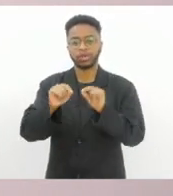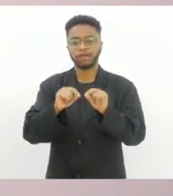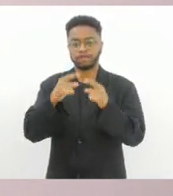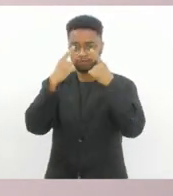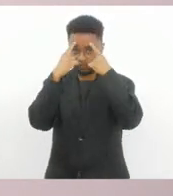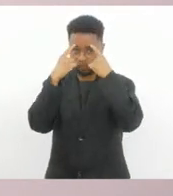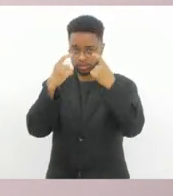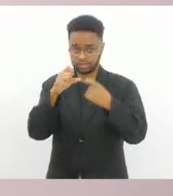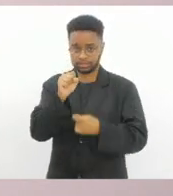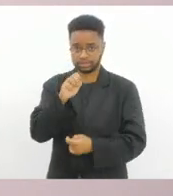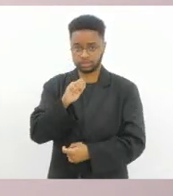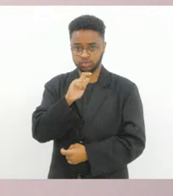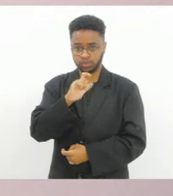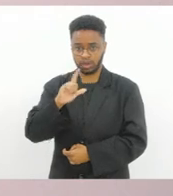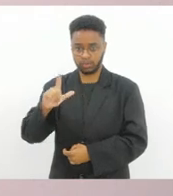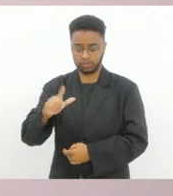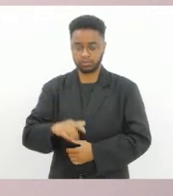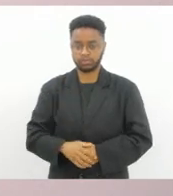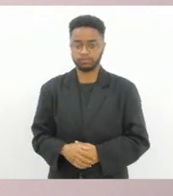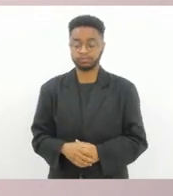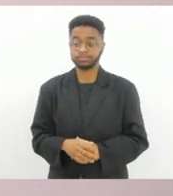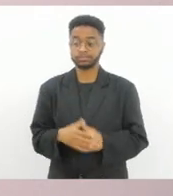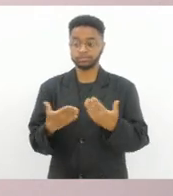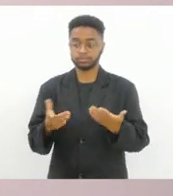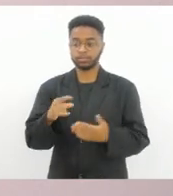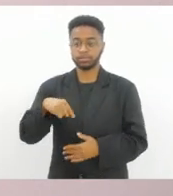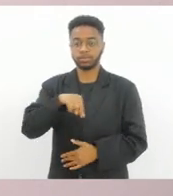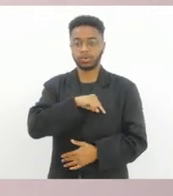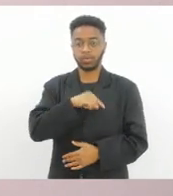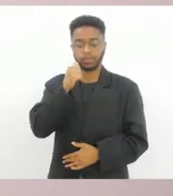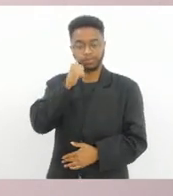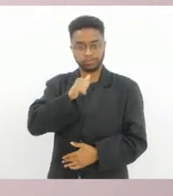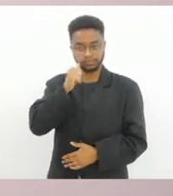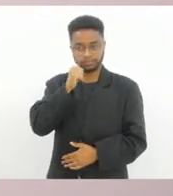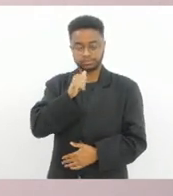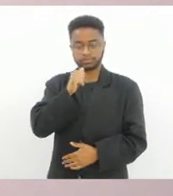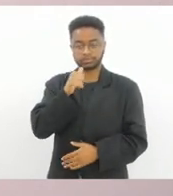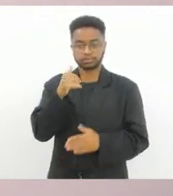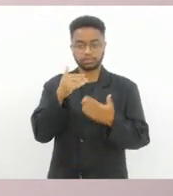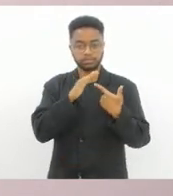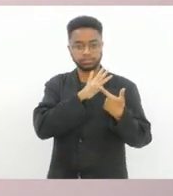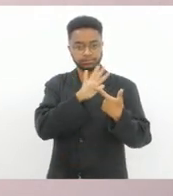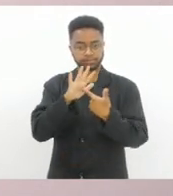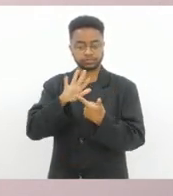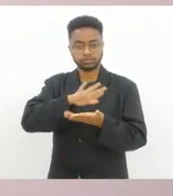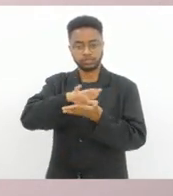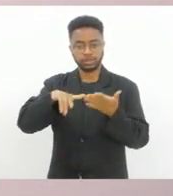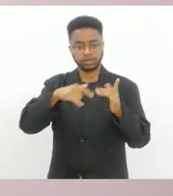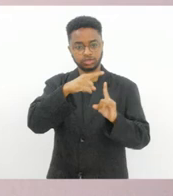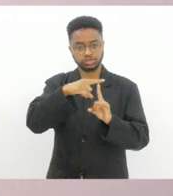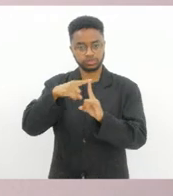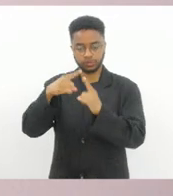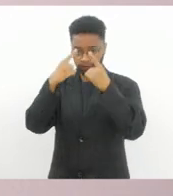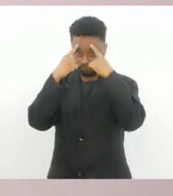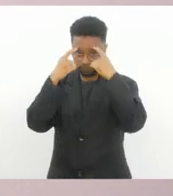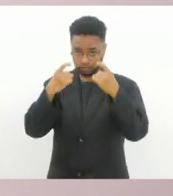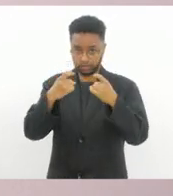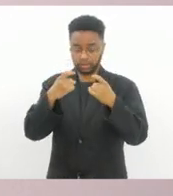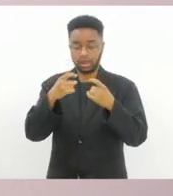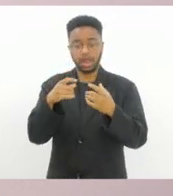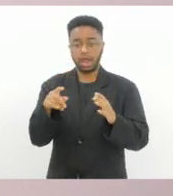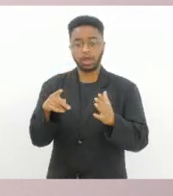menciono. Para nós, mulheres, a exposição a essas diferentes formas de violências sexuais costuma